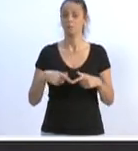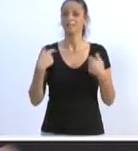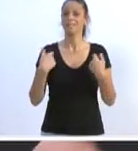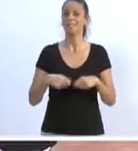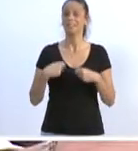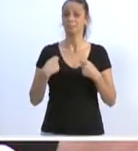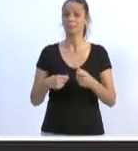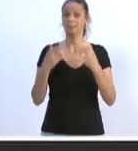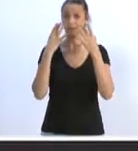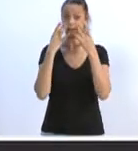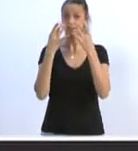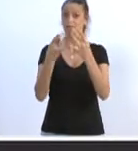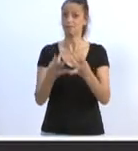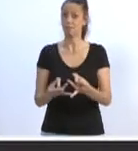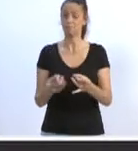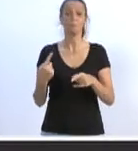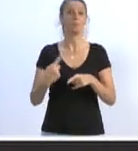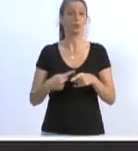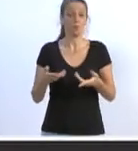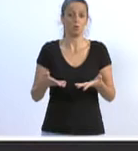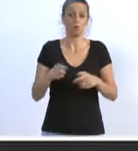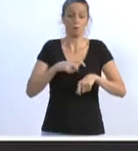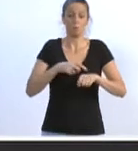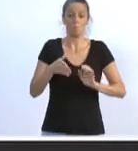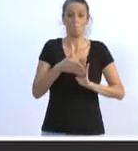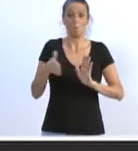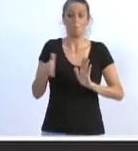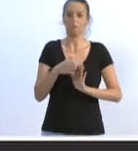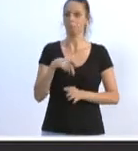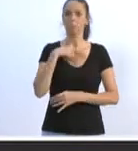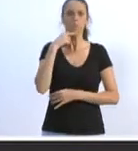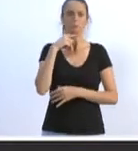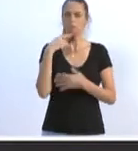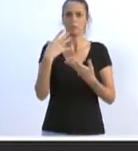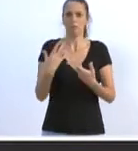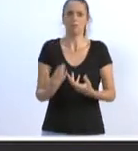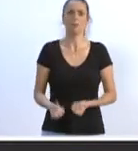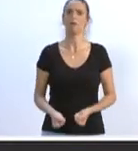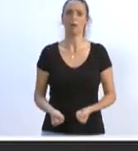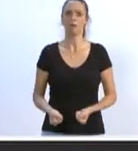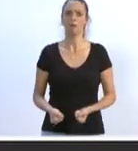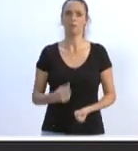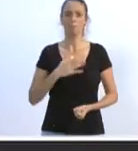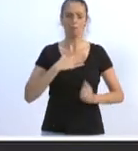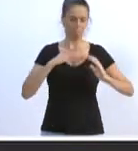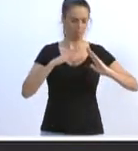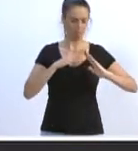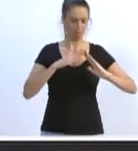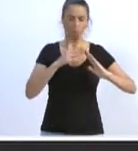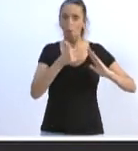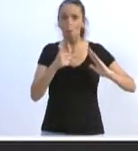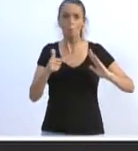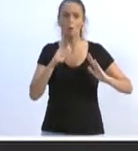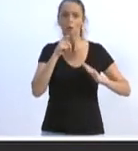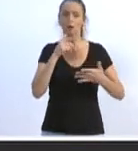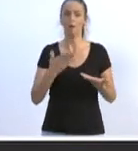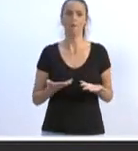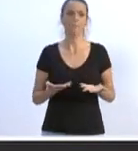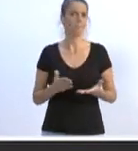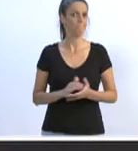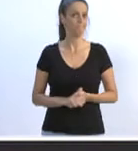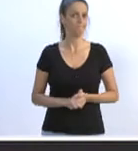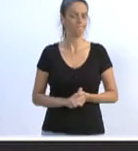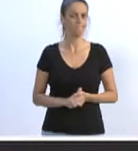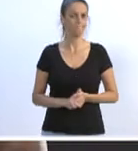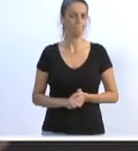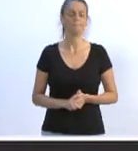até porque vivemos um momento hoje que não é mais admissível os nossos lares têm falta de água é eu